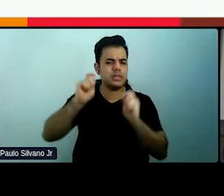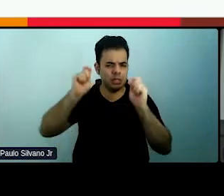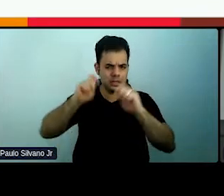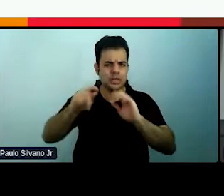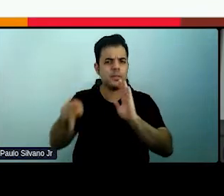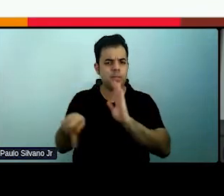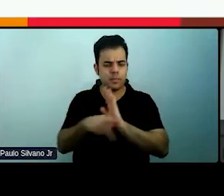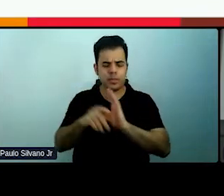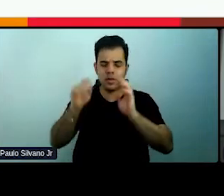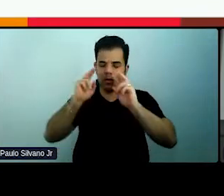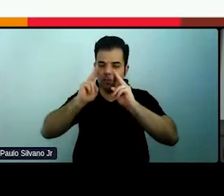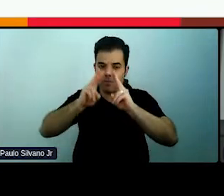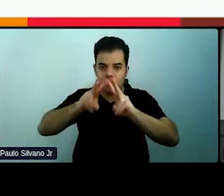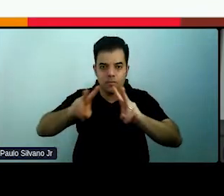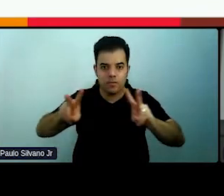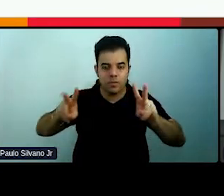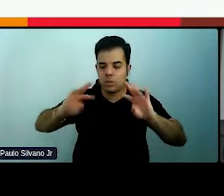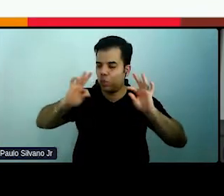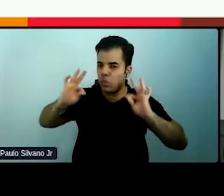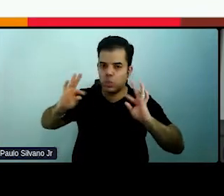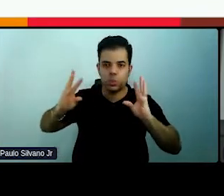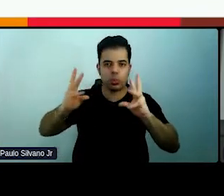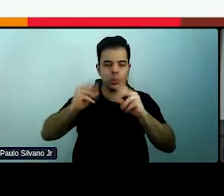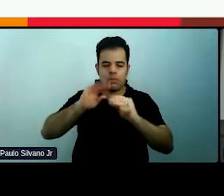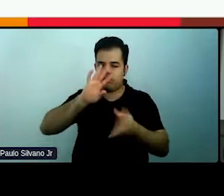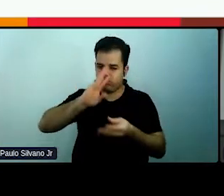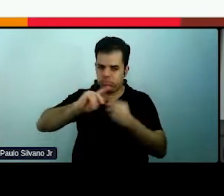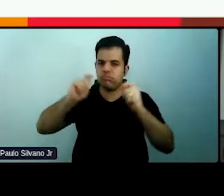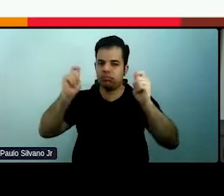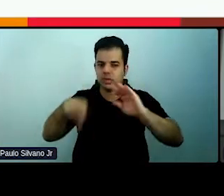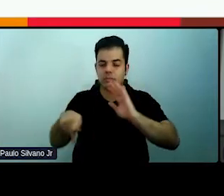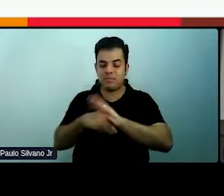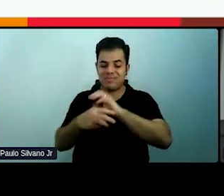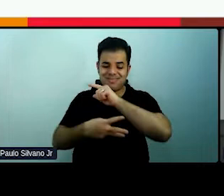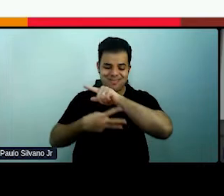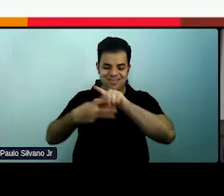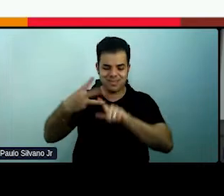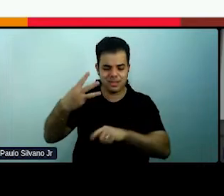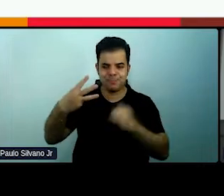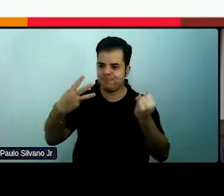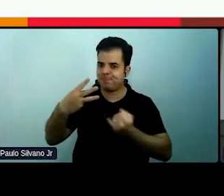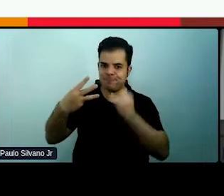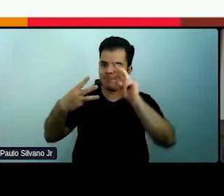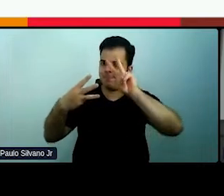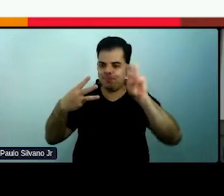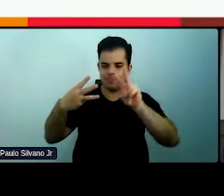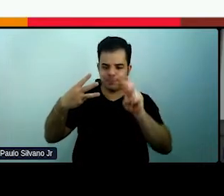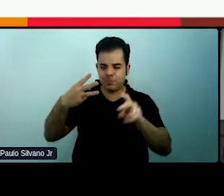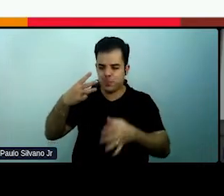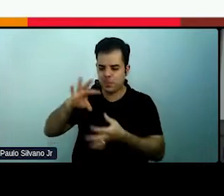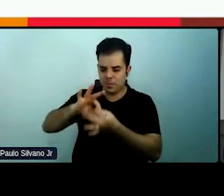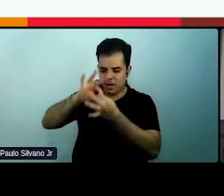um parâmetro, mostrar um panorama geral aí de como esses três grandes temas podem conversar.